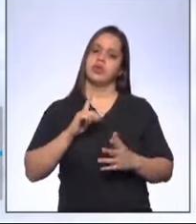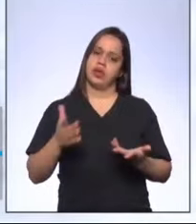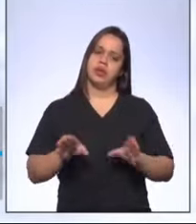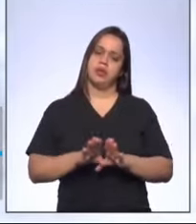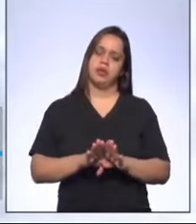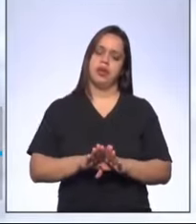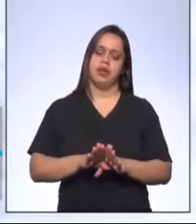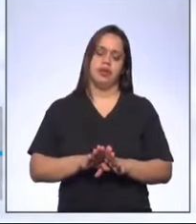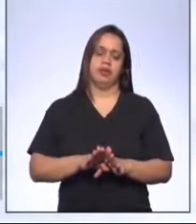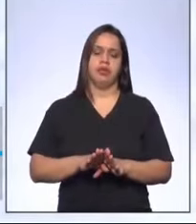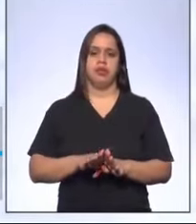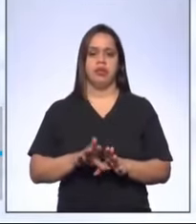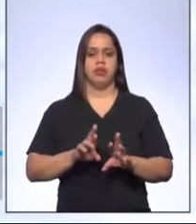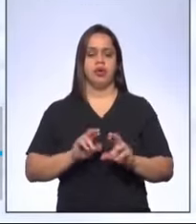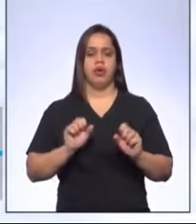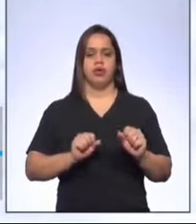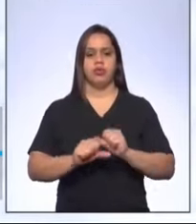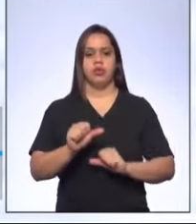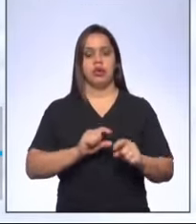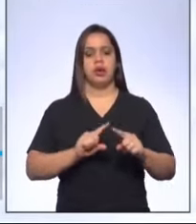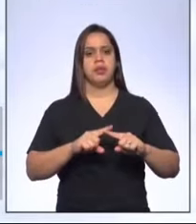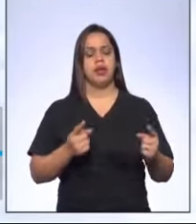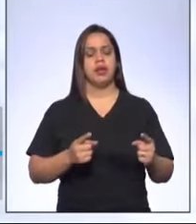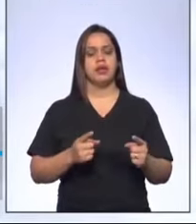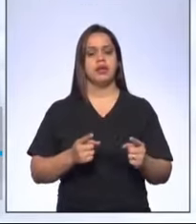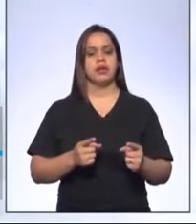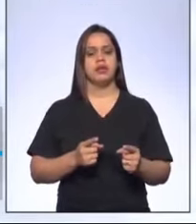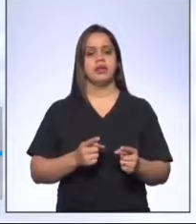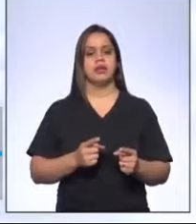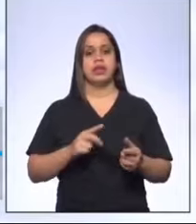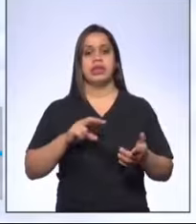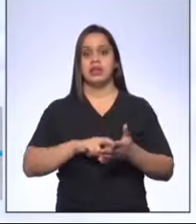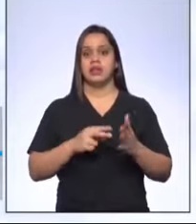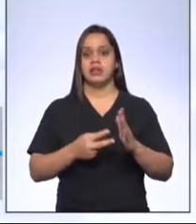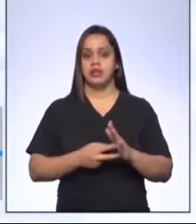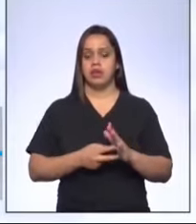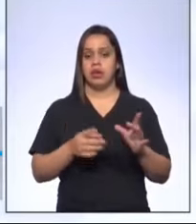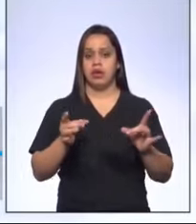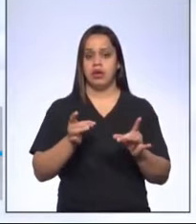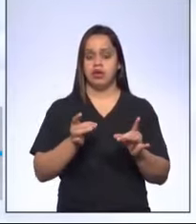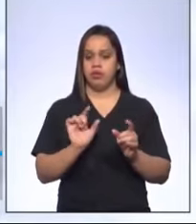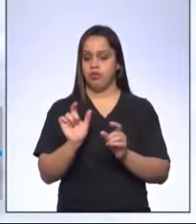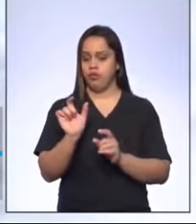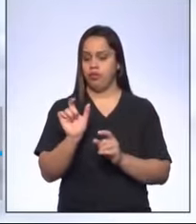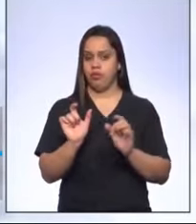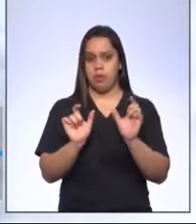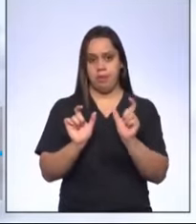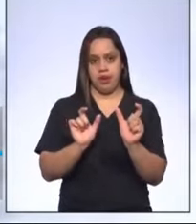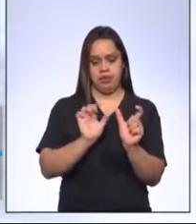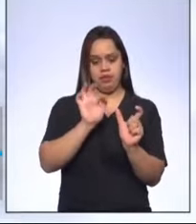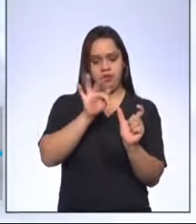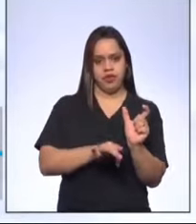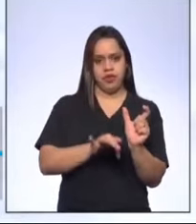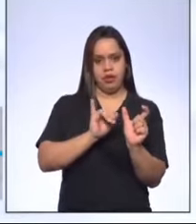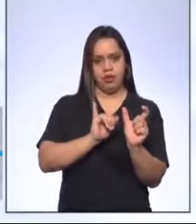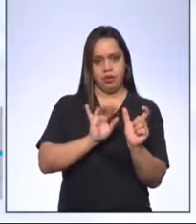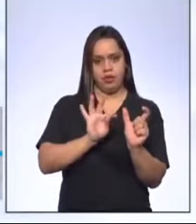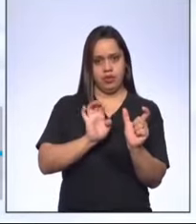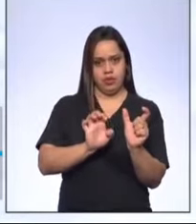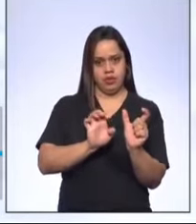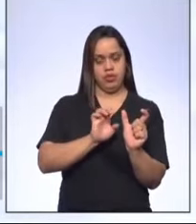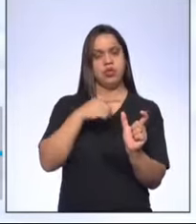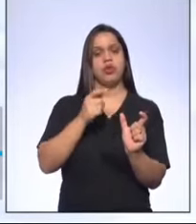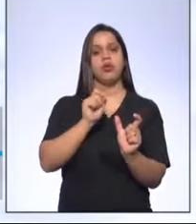mas normalmente terminou em ite, quer dizer inflamação. Então, bronquite quer dizer inflamação do